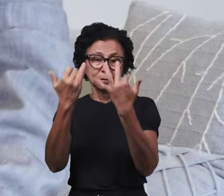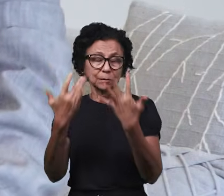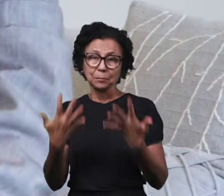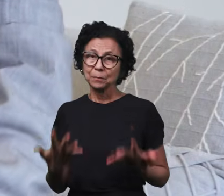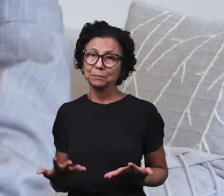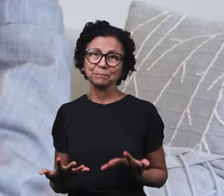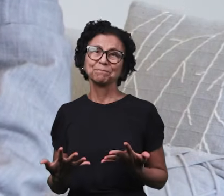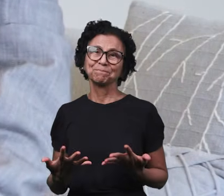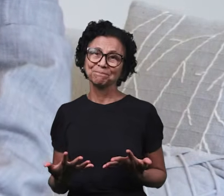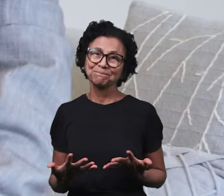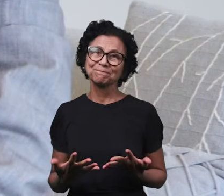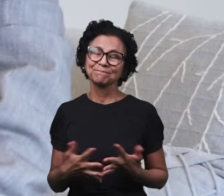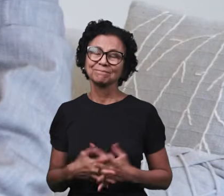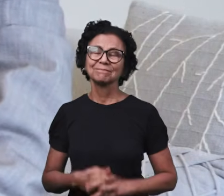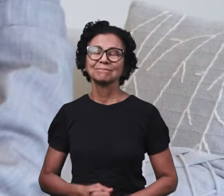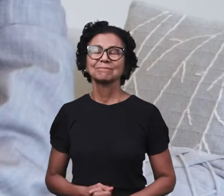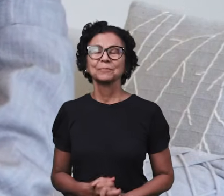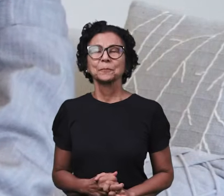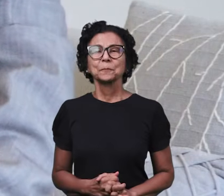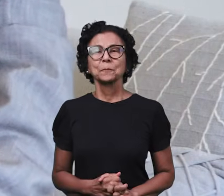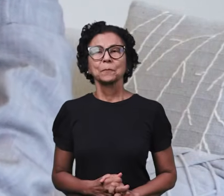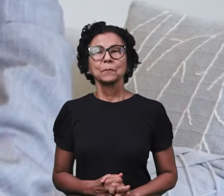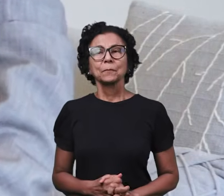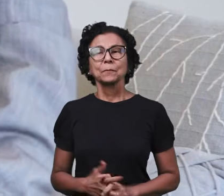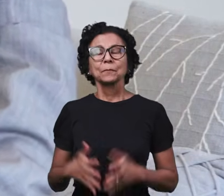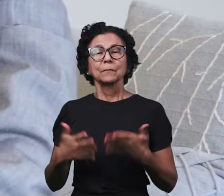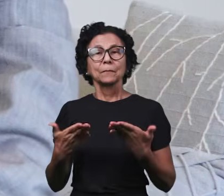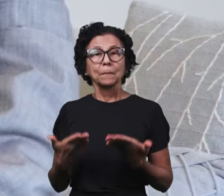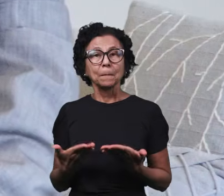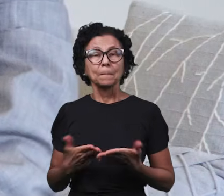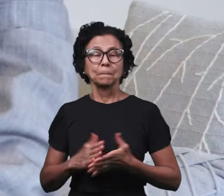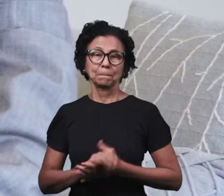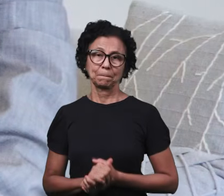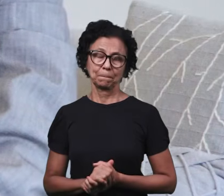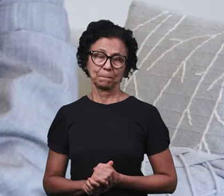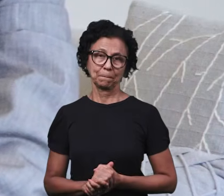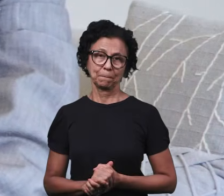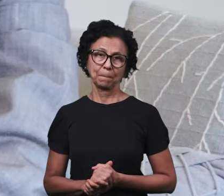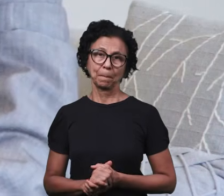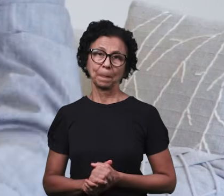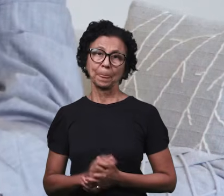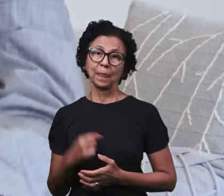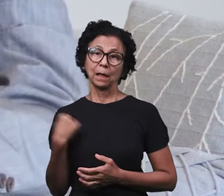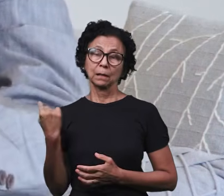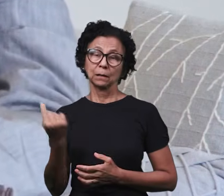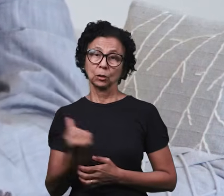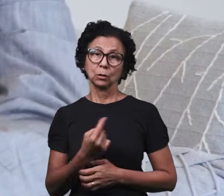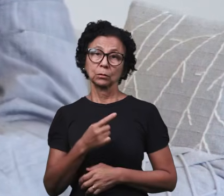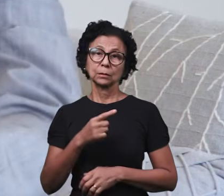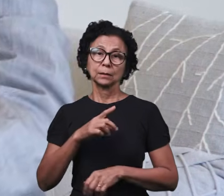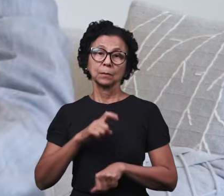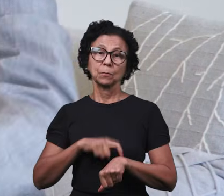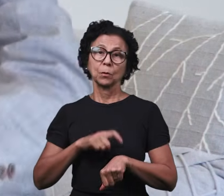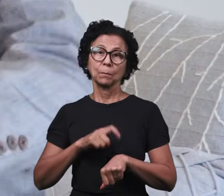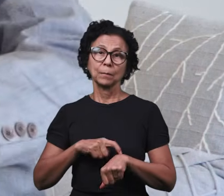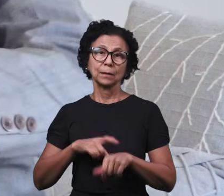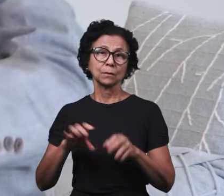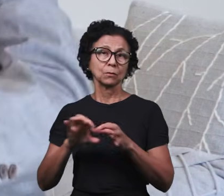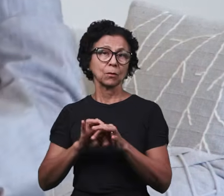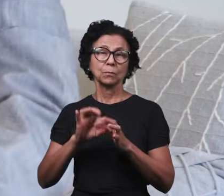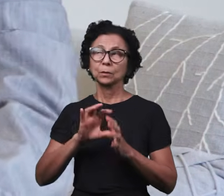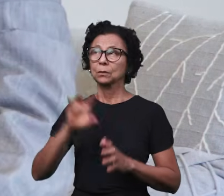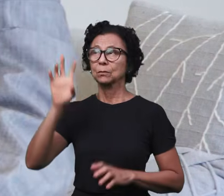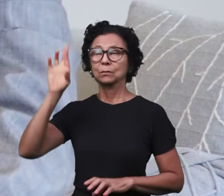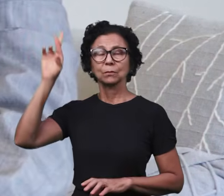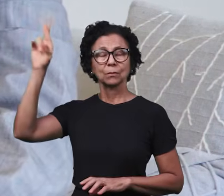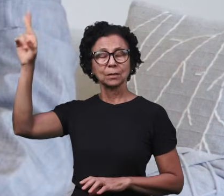pai. Então, vejam só, né? É o momento da comunhão com o Senhor. Está pronto para beijar os seus servos. A